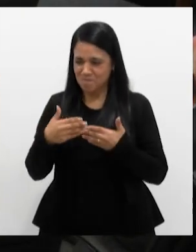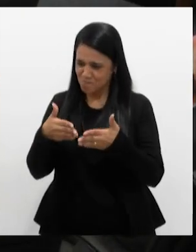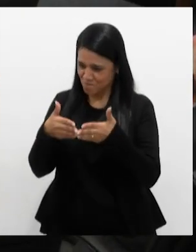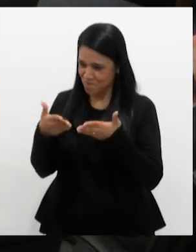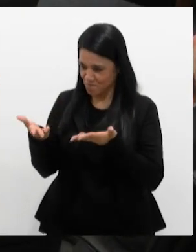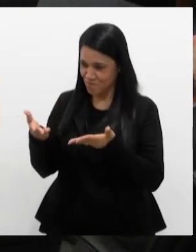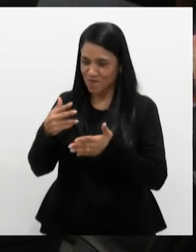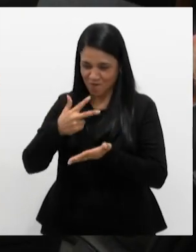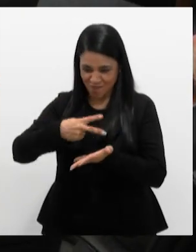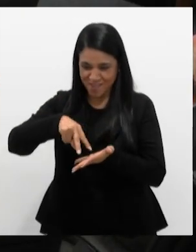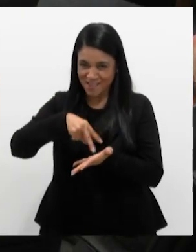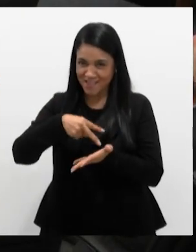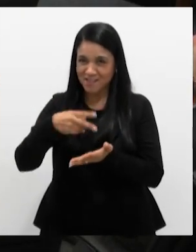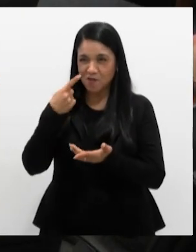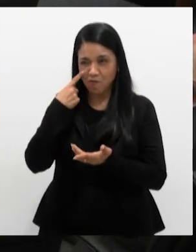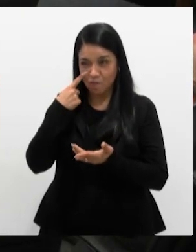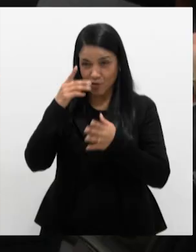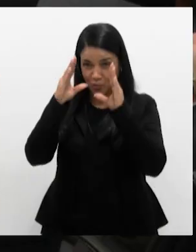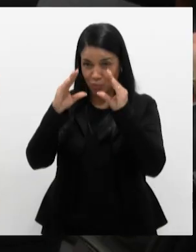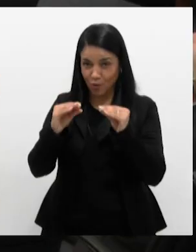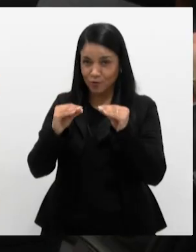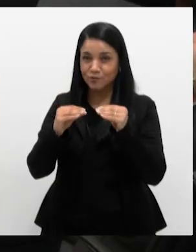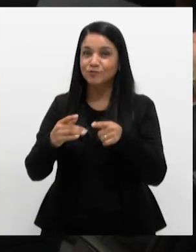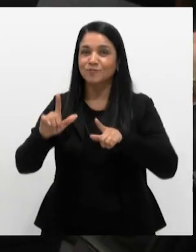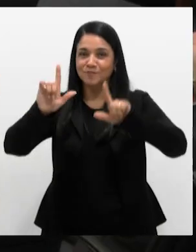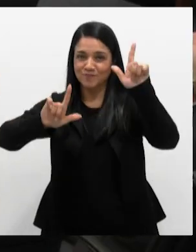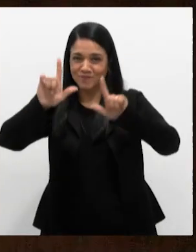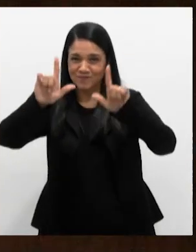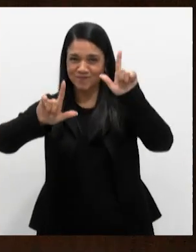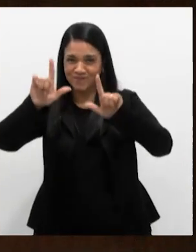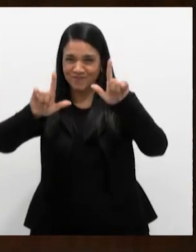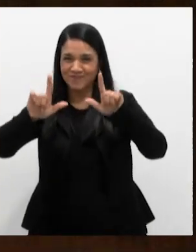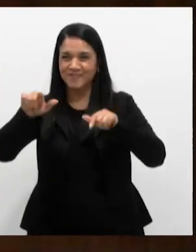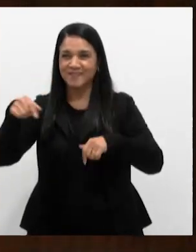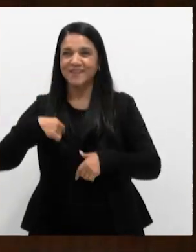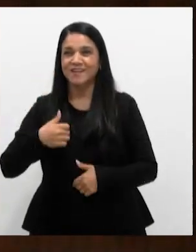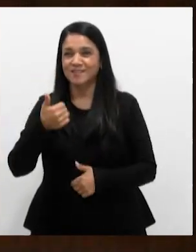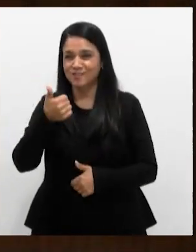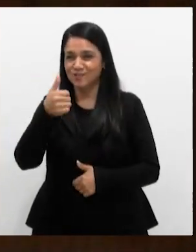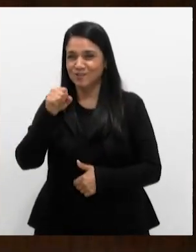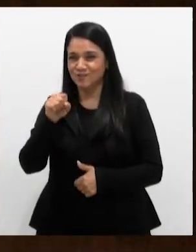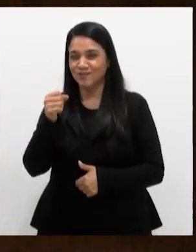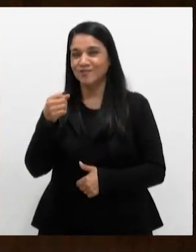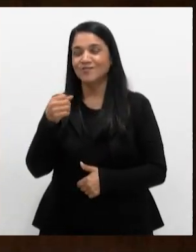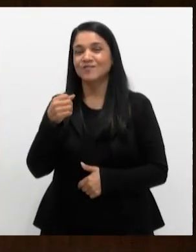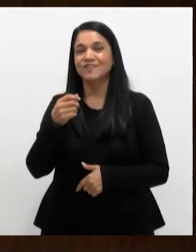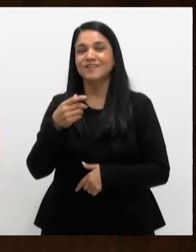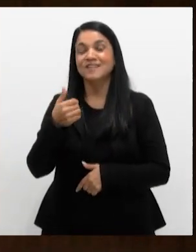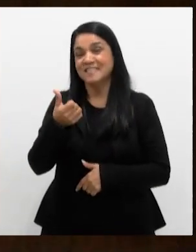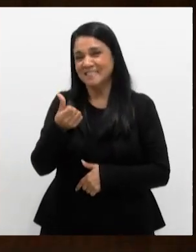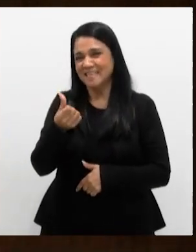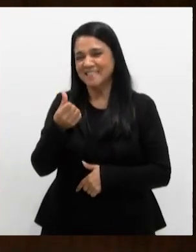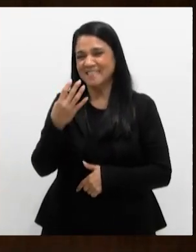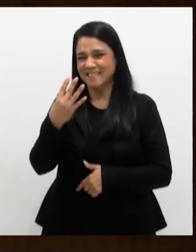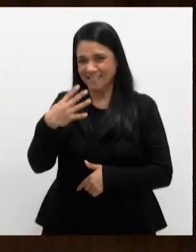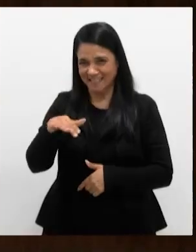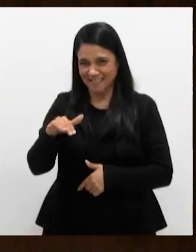daquele passinho, estava olhando o programa da noite, você estava fazendo de 18h30. Eu fiz justamente para agradar a Vossa Excelência. Te